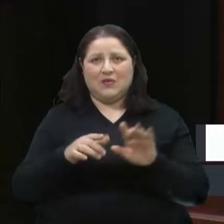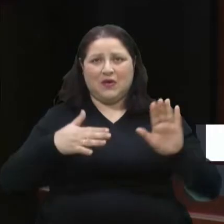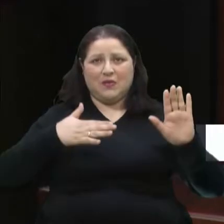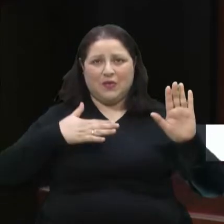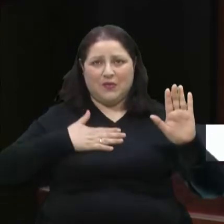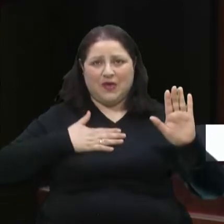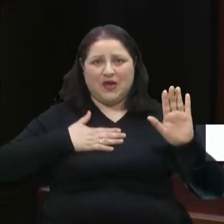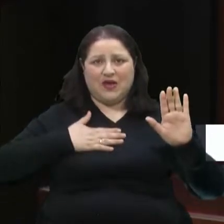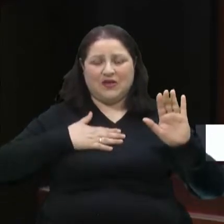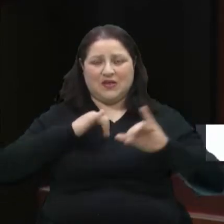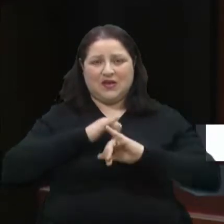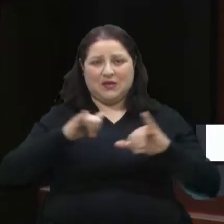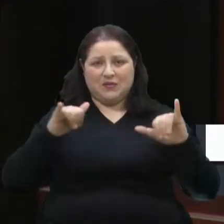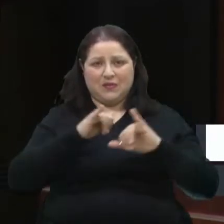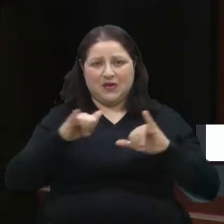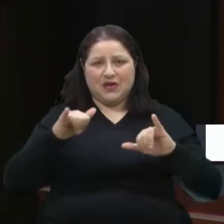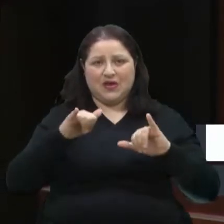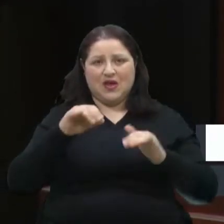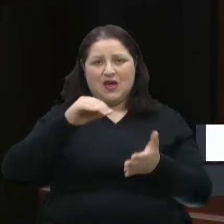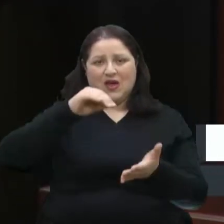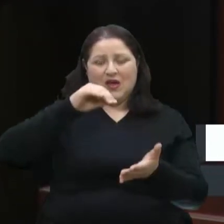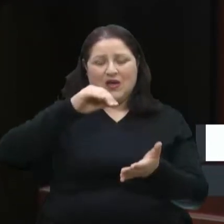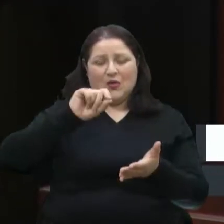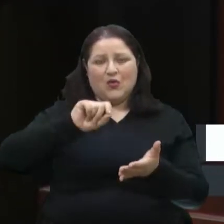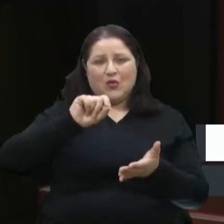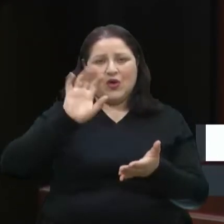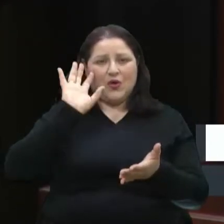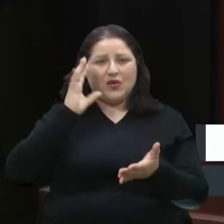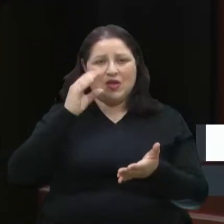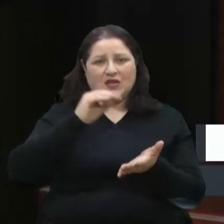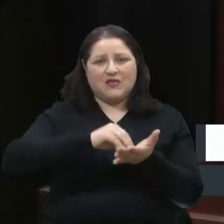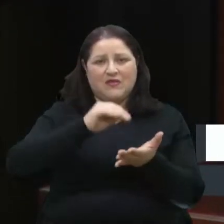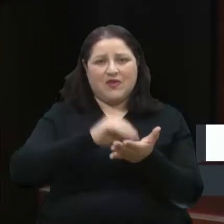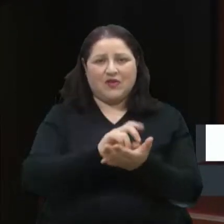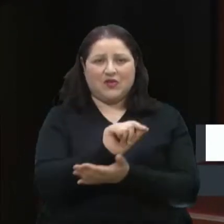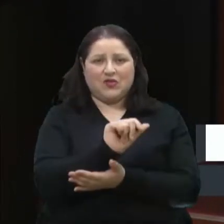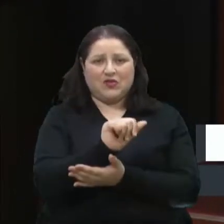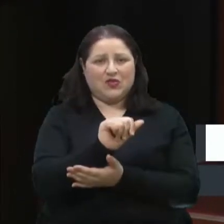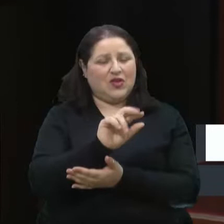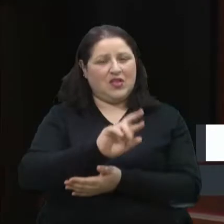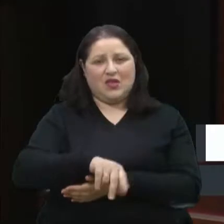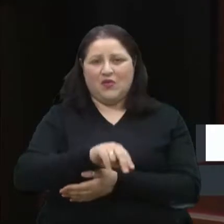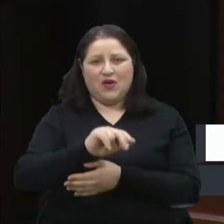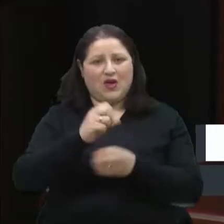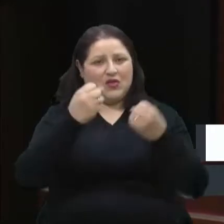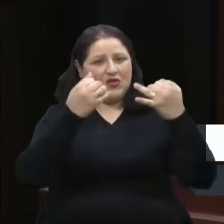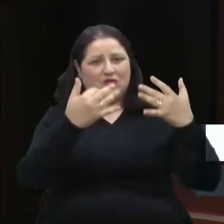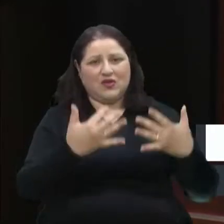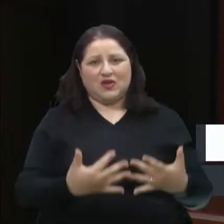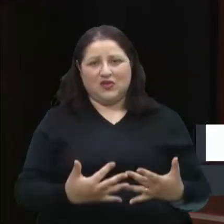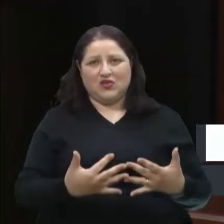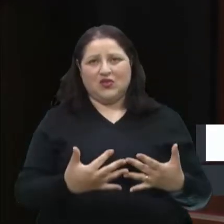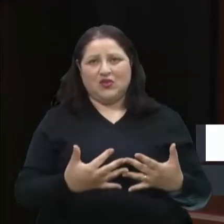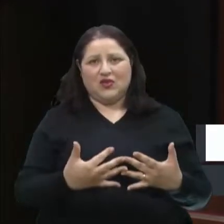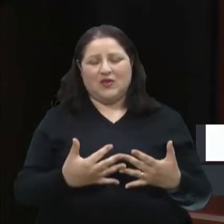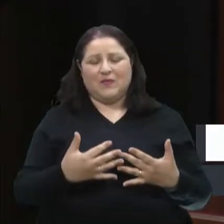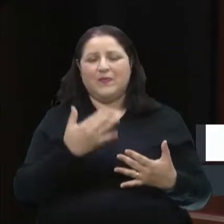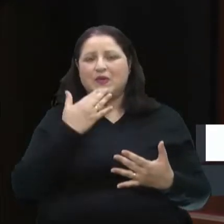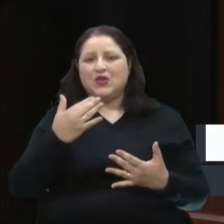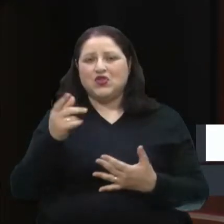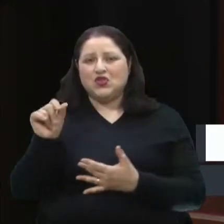da falta de recursos não é justificativa para respaldar a edição de um crédito